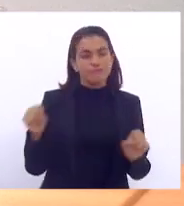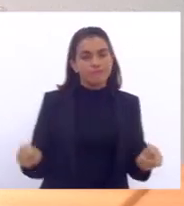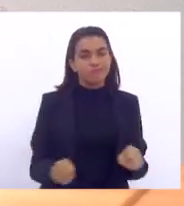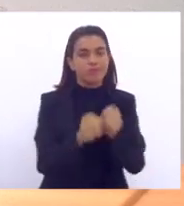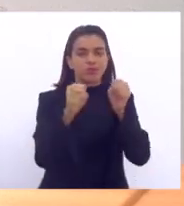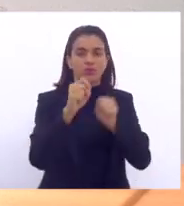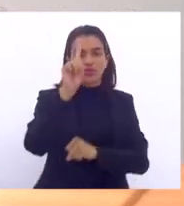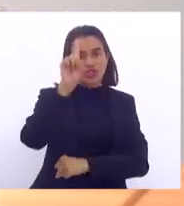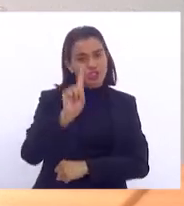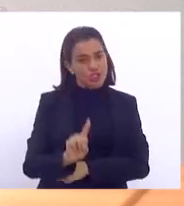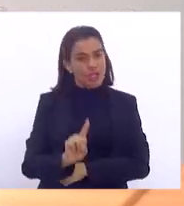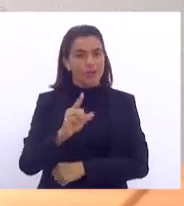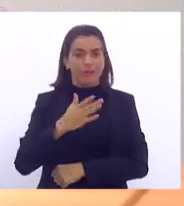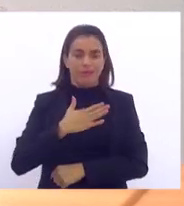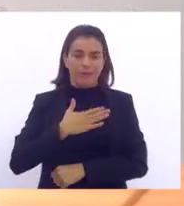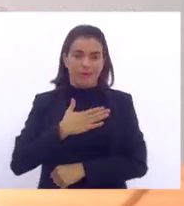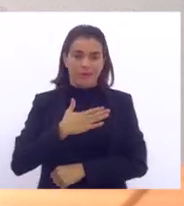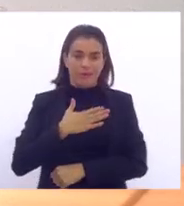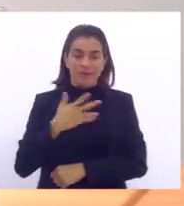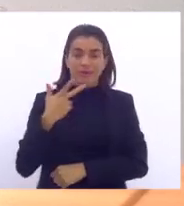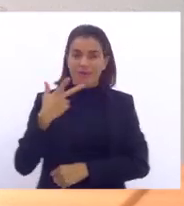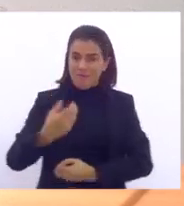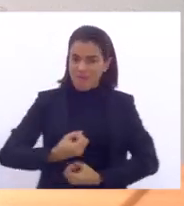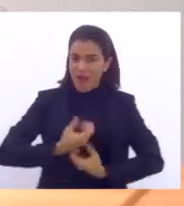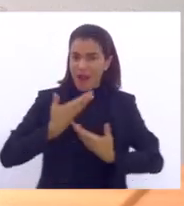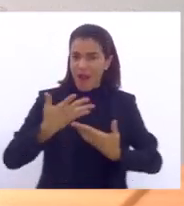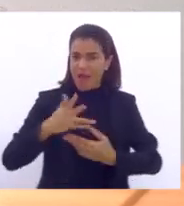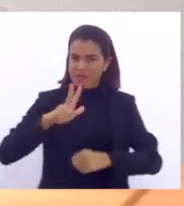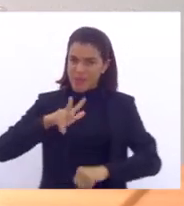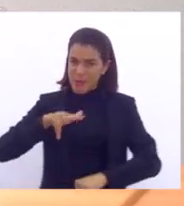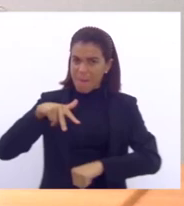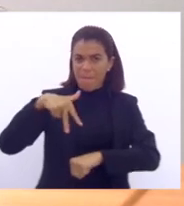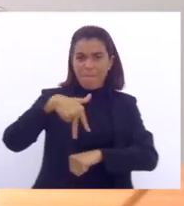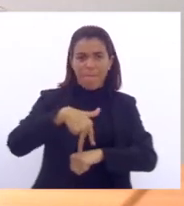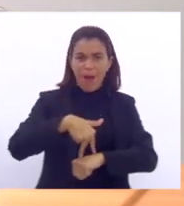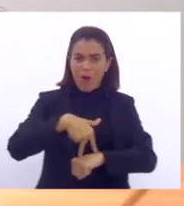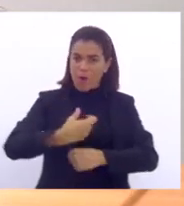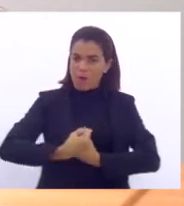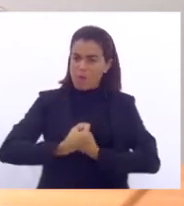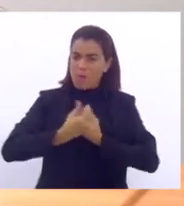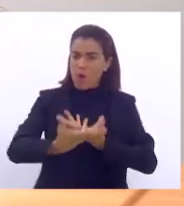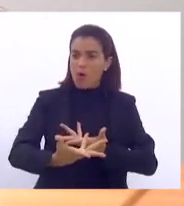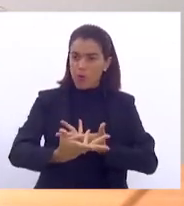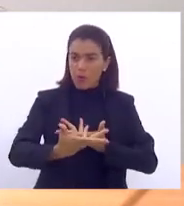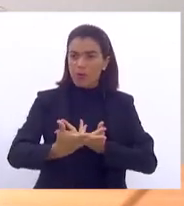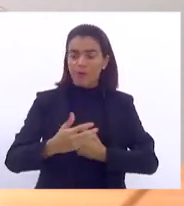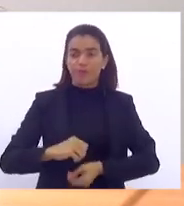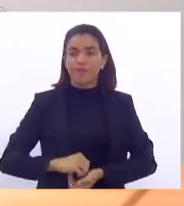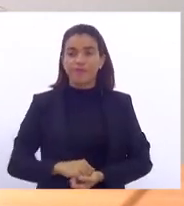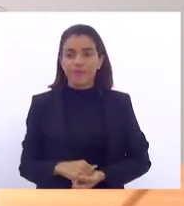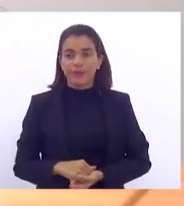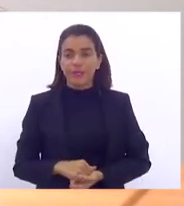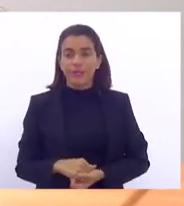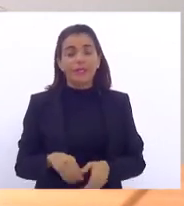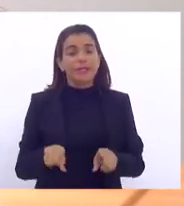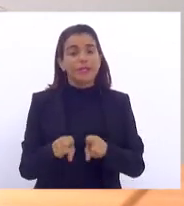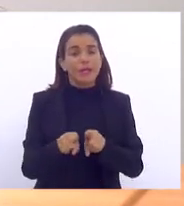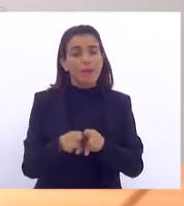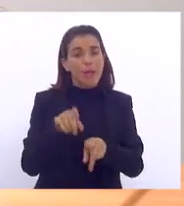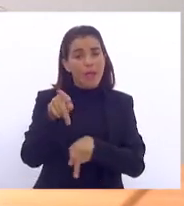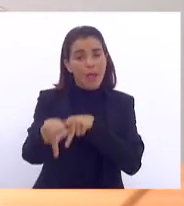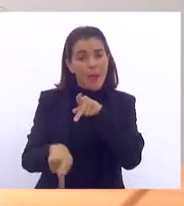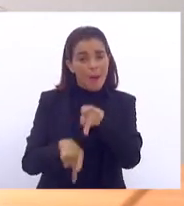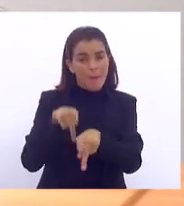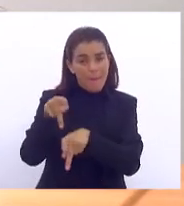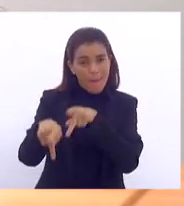parlamentar inclusive de falar de se posicionar segundo eh até o público que nos